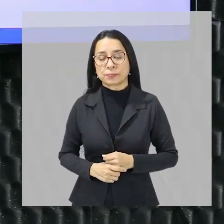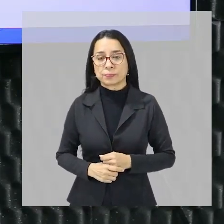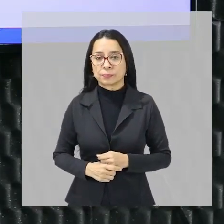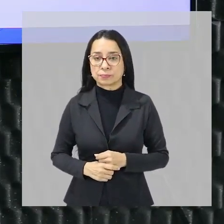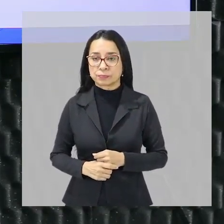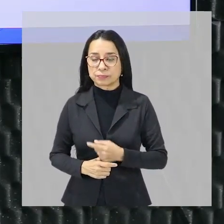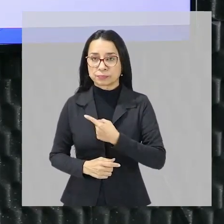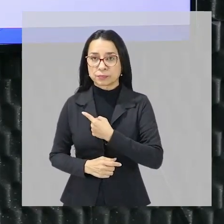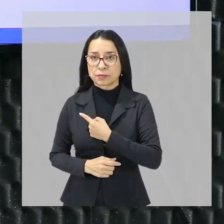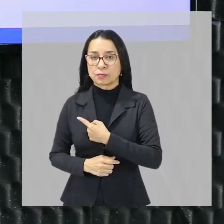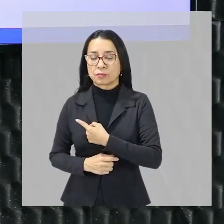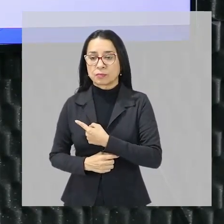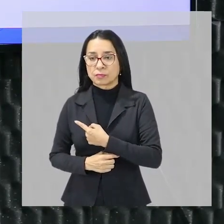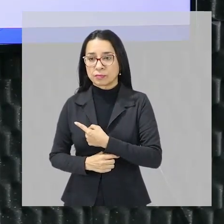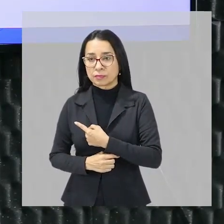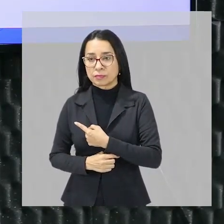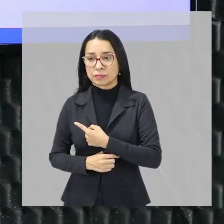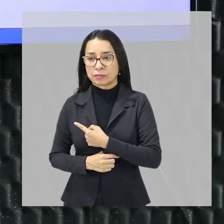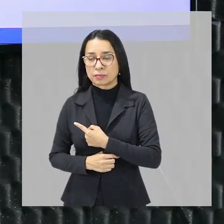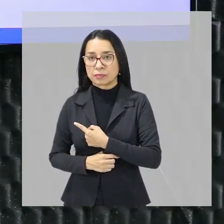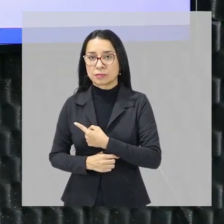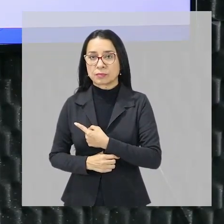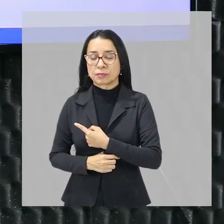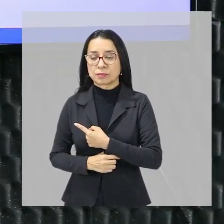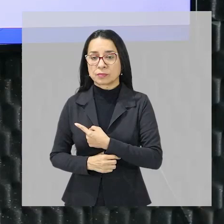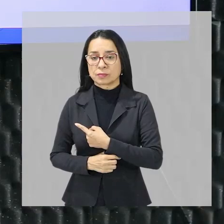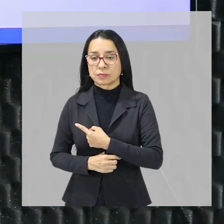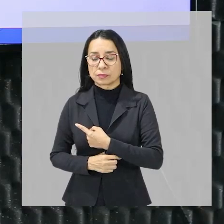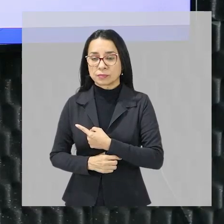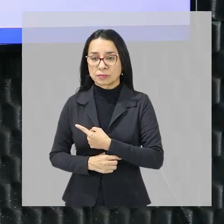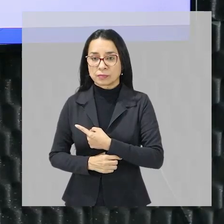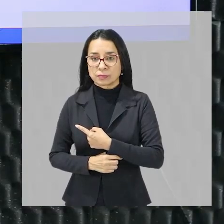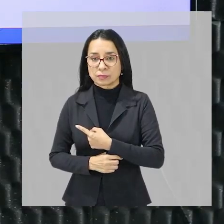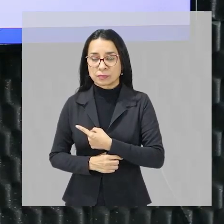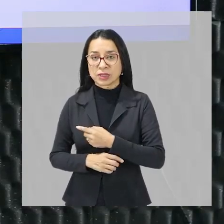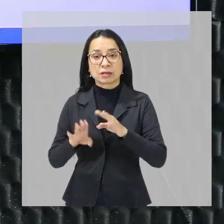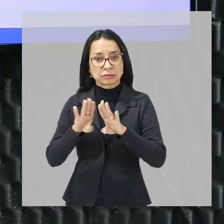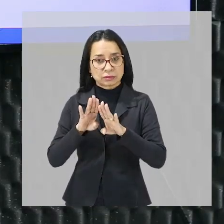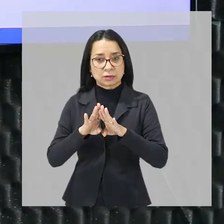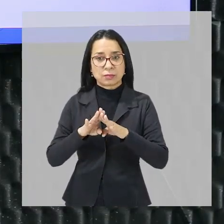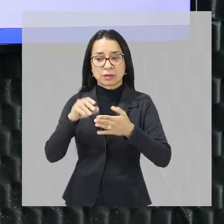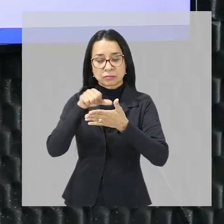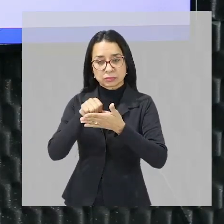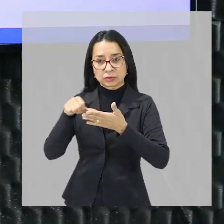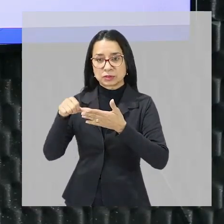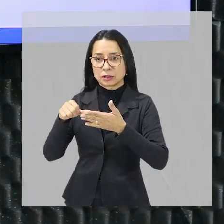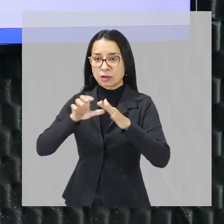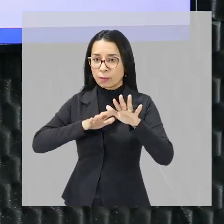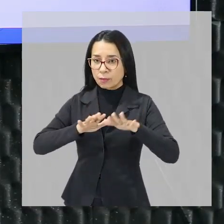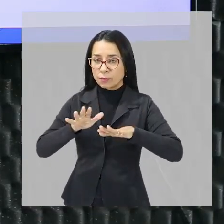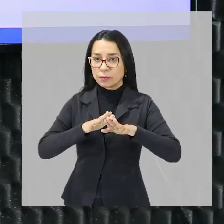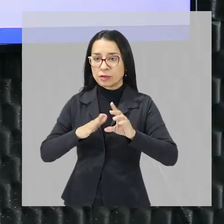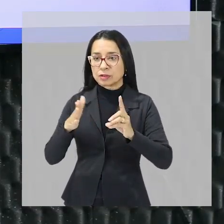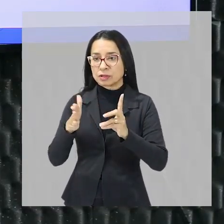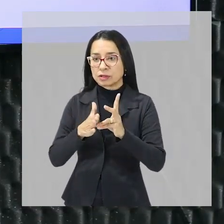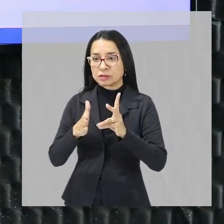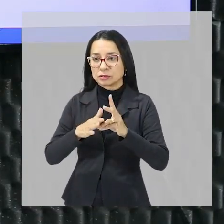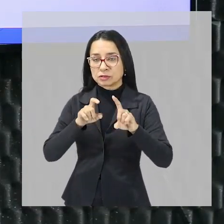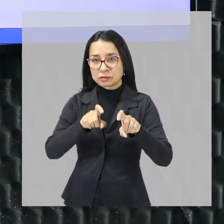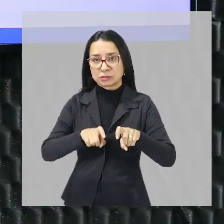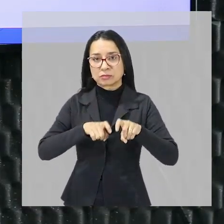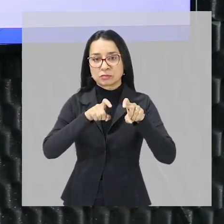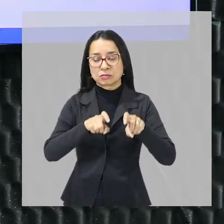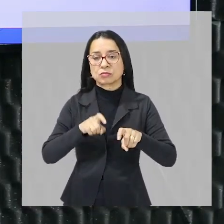O movimento indígena camponês ambientalista destaca também. Movimento indígena